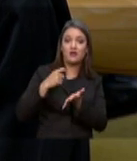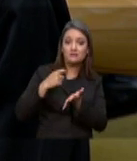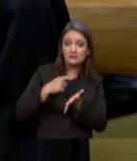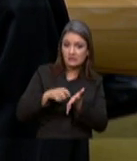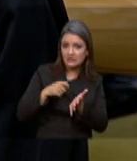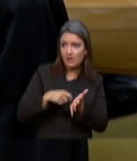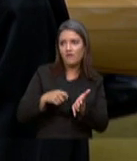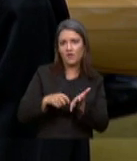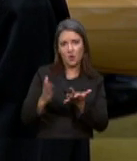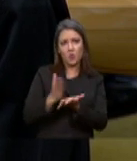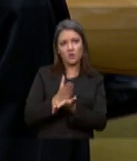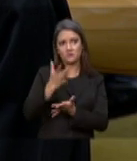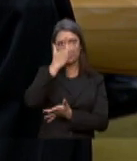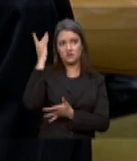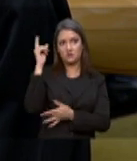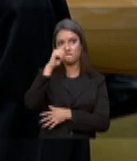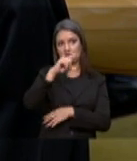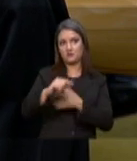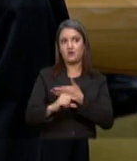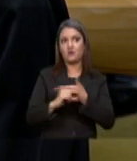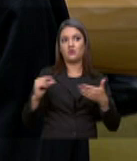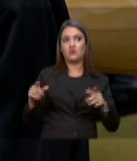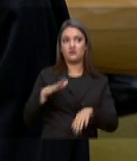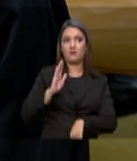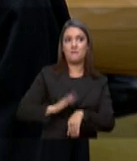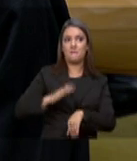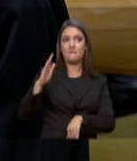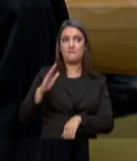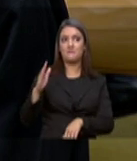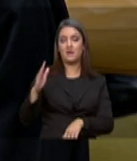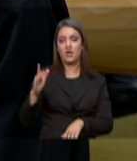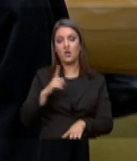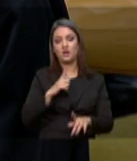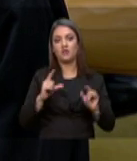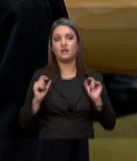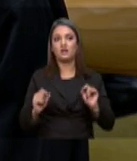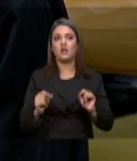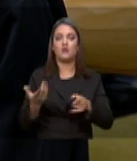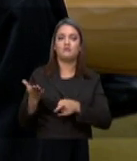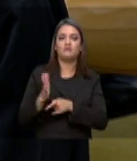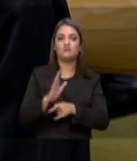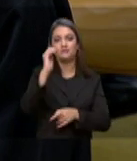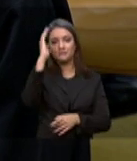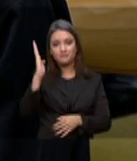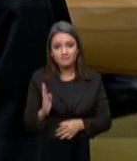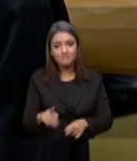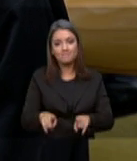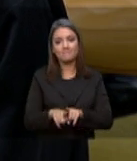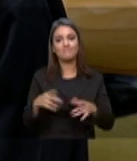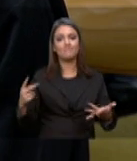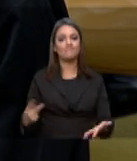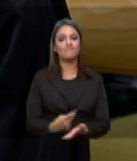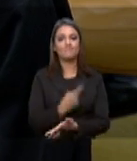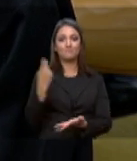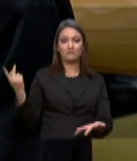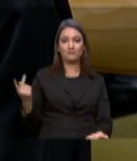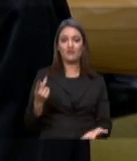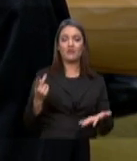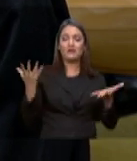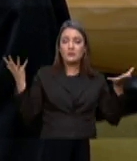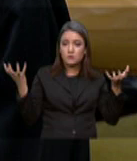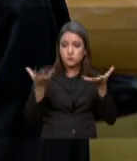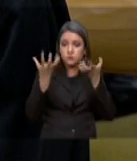outros, as maiores contribuições brasileiras à emissão de gases do efeito estufa são derivadas